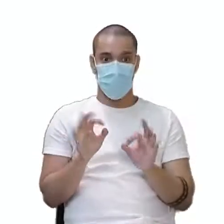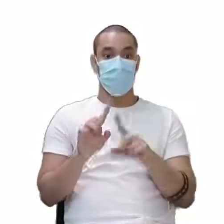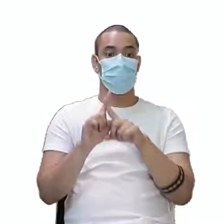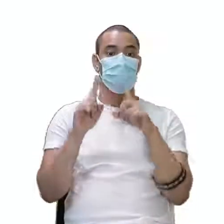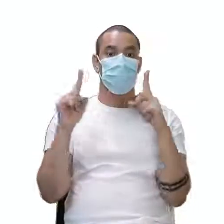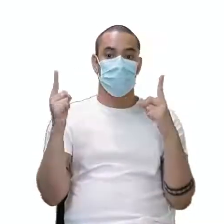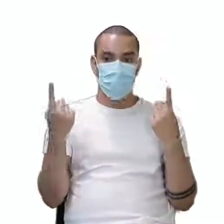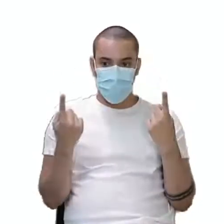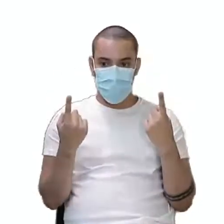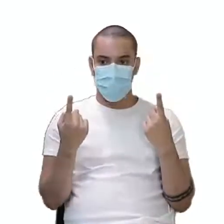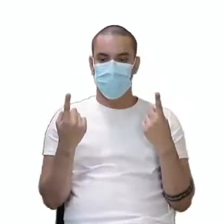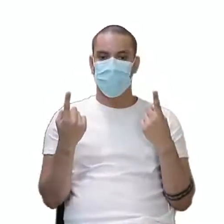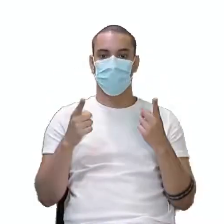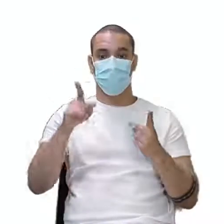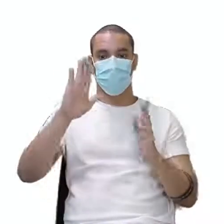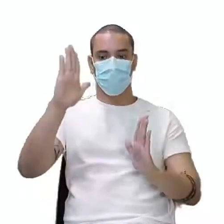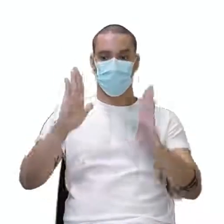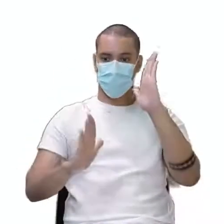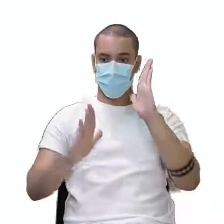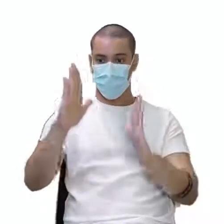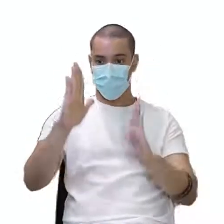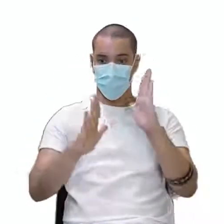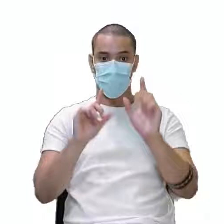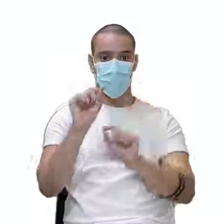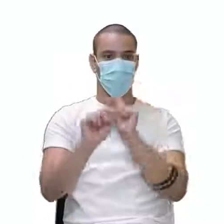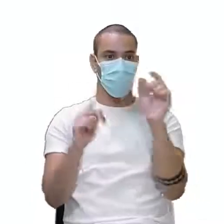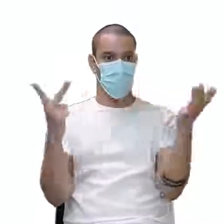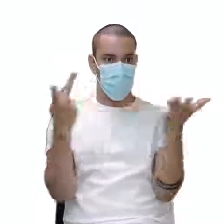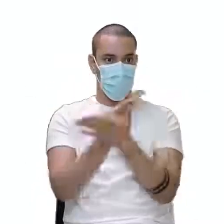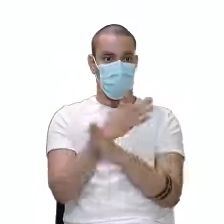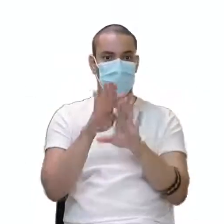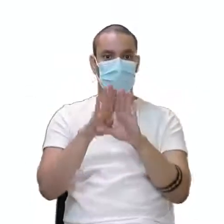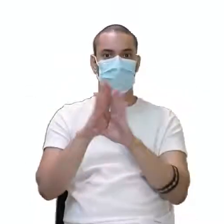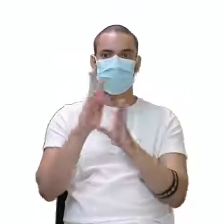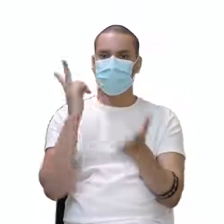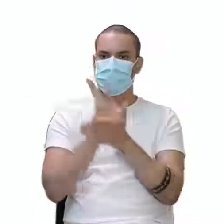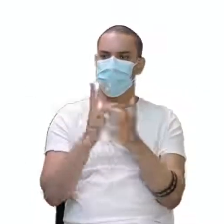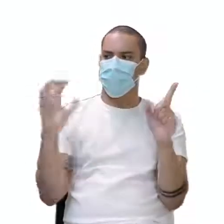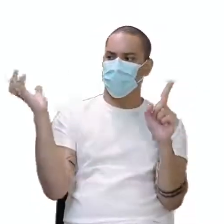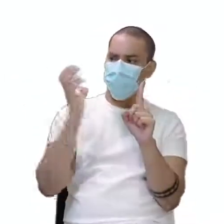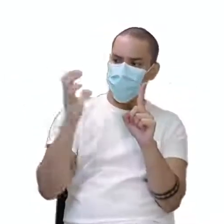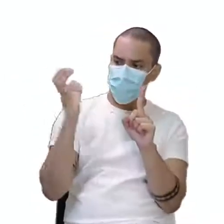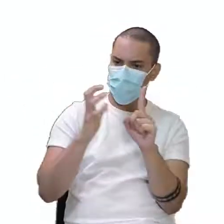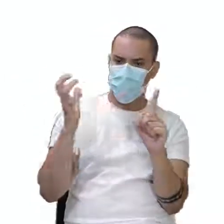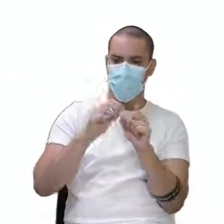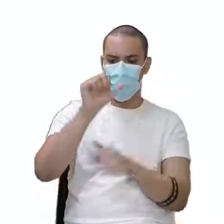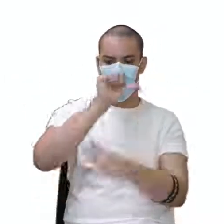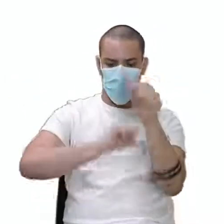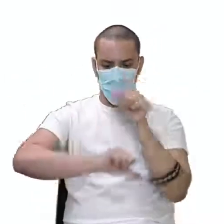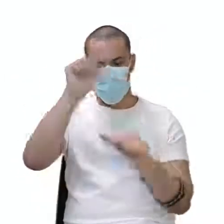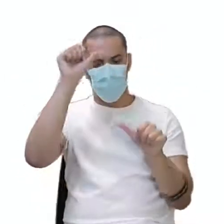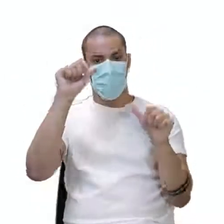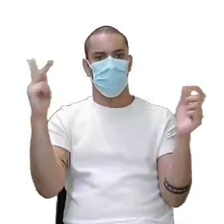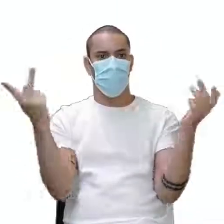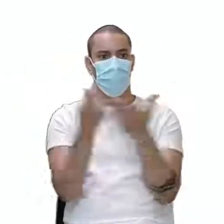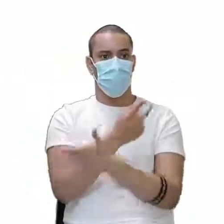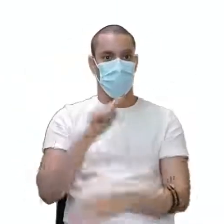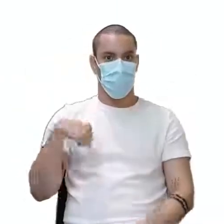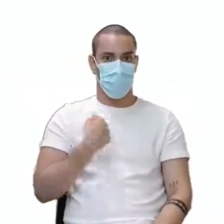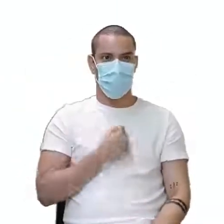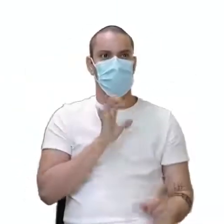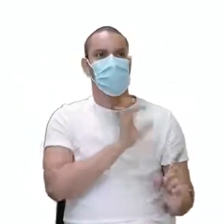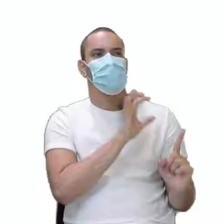Só que nesse período, e com todas as interferências antrópicas que nós temos feito sobre a